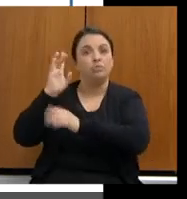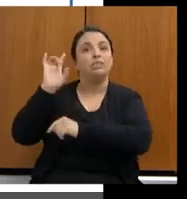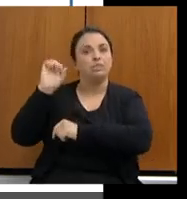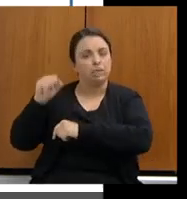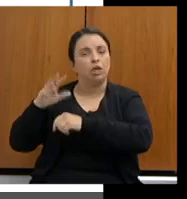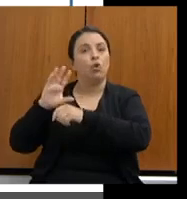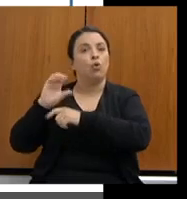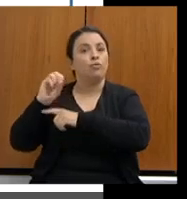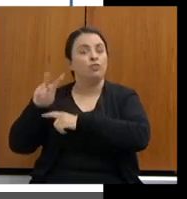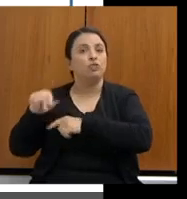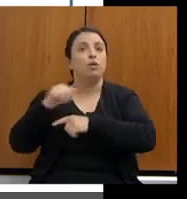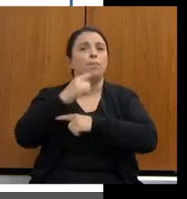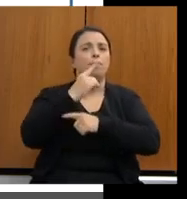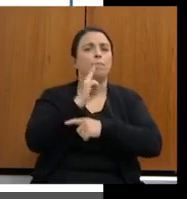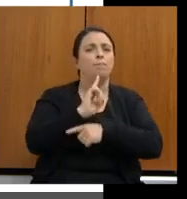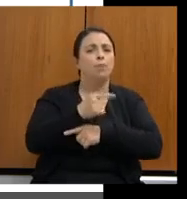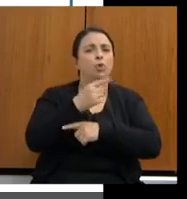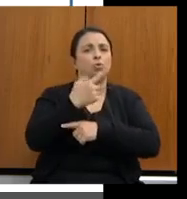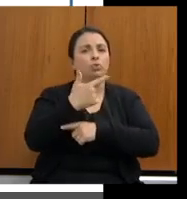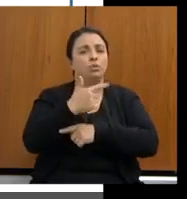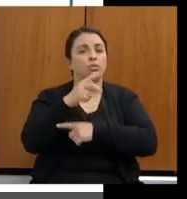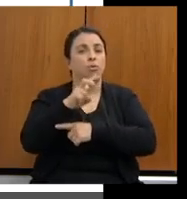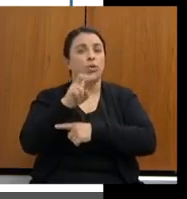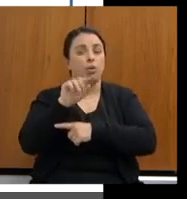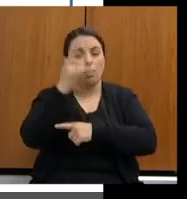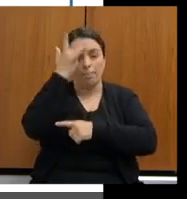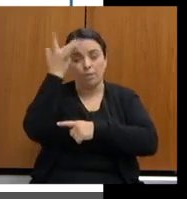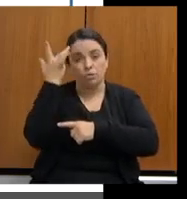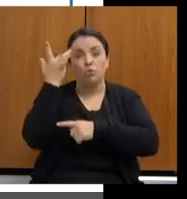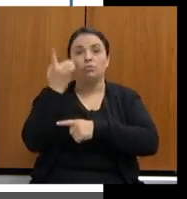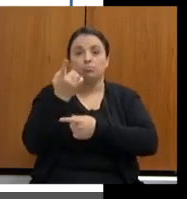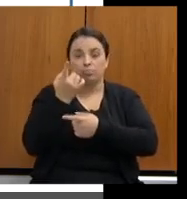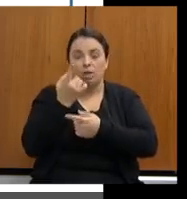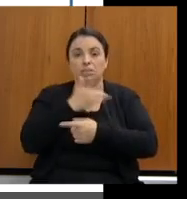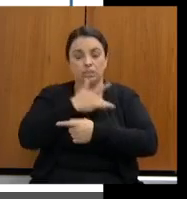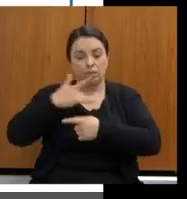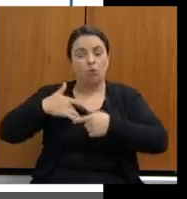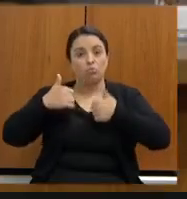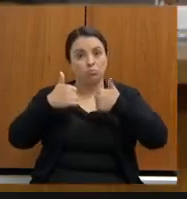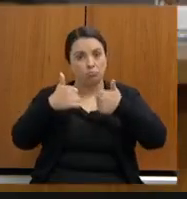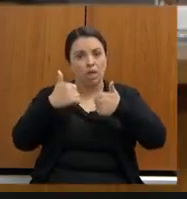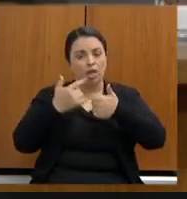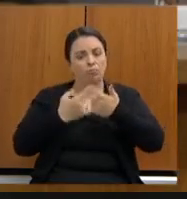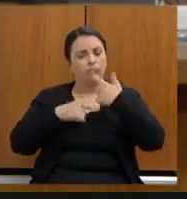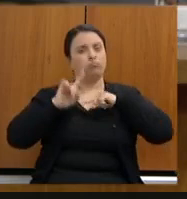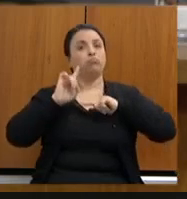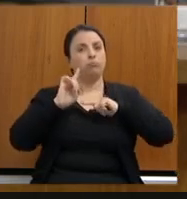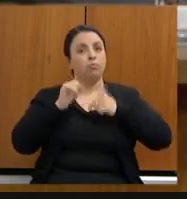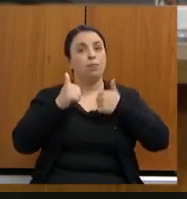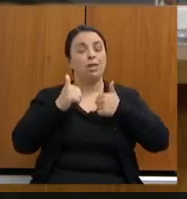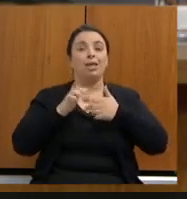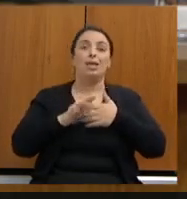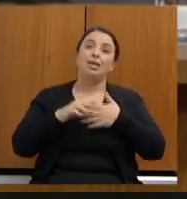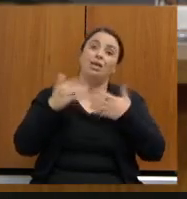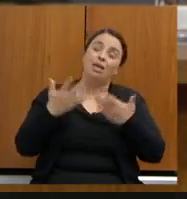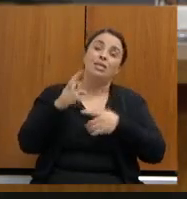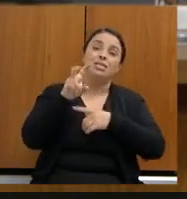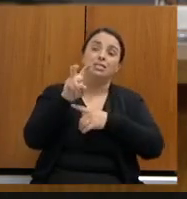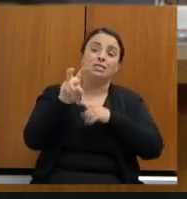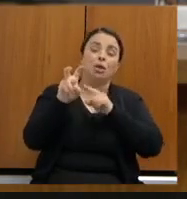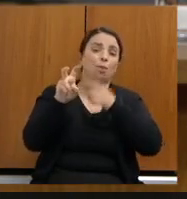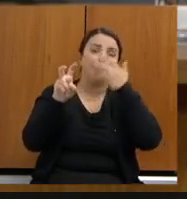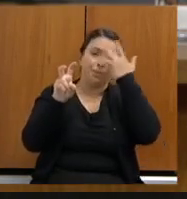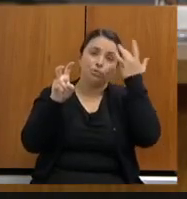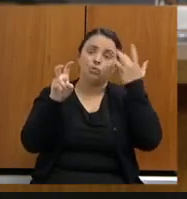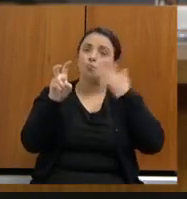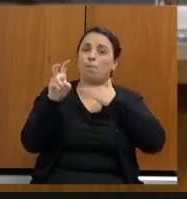casos recuperados e infelizmente cinco óbitos de nosso público da Ativa é